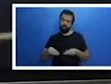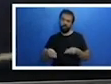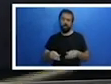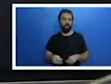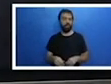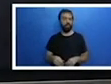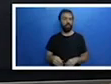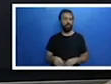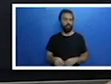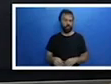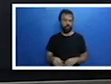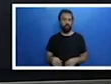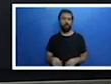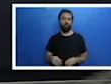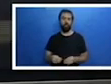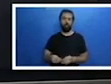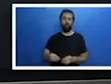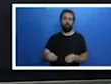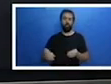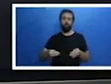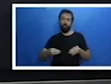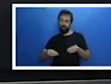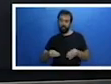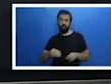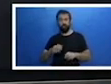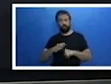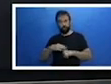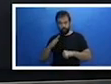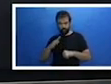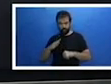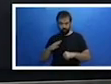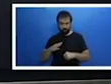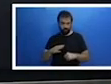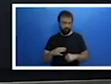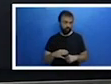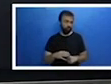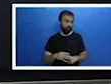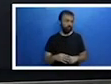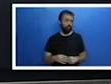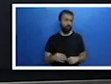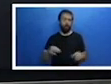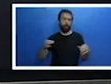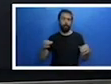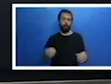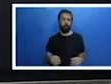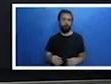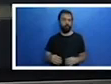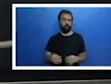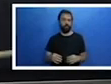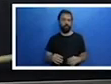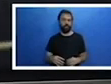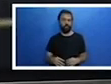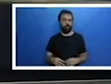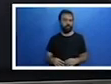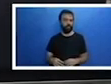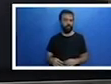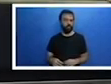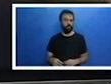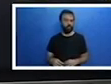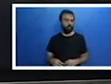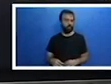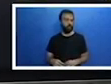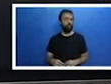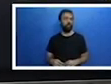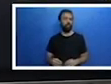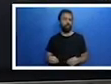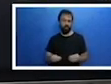bem-sucedidas. Então, quanto mais flexível, vocês lembram lá do nosso primeiro slide que tinha uma moça fazendo uma abertura de pernas, né? Uma amplitude grande.